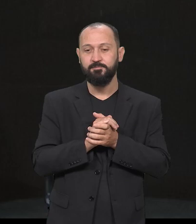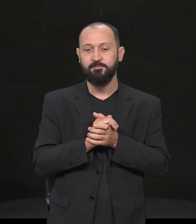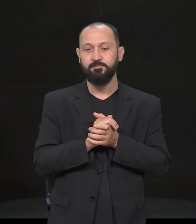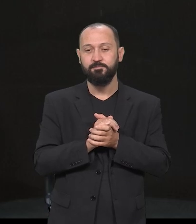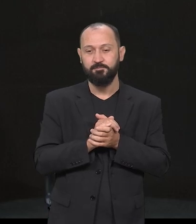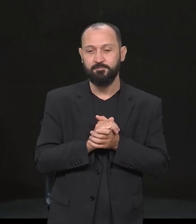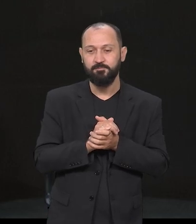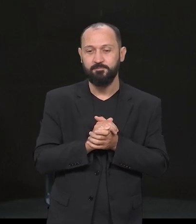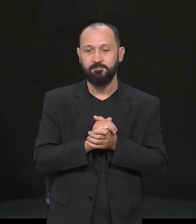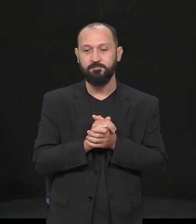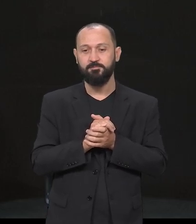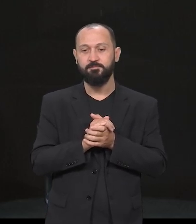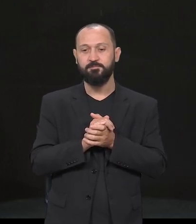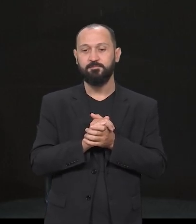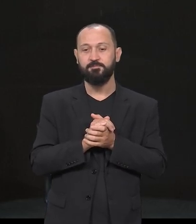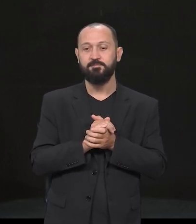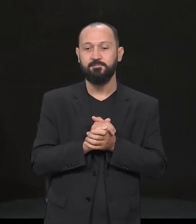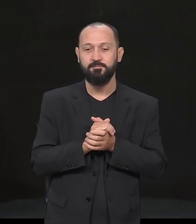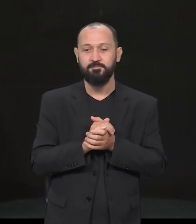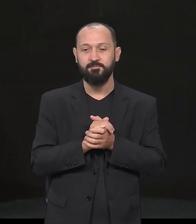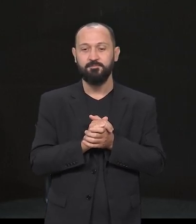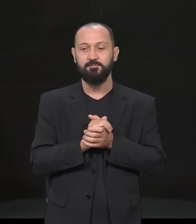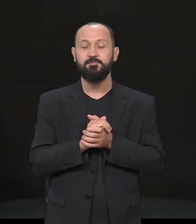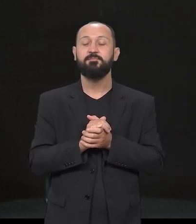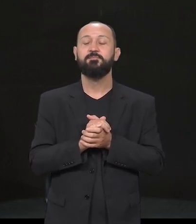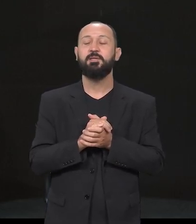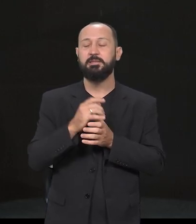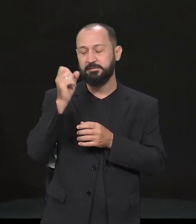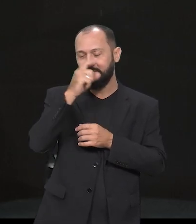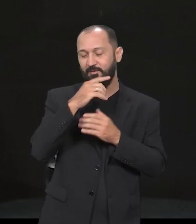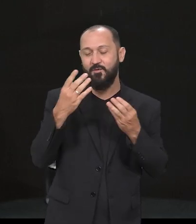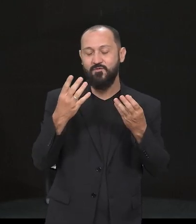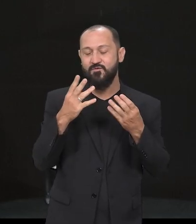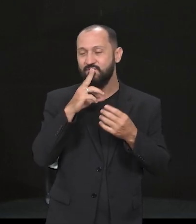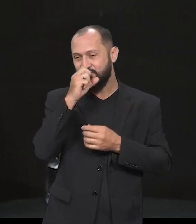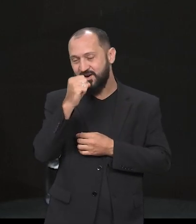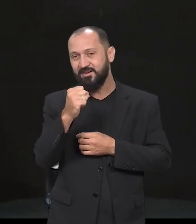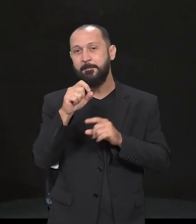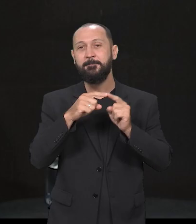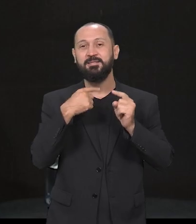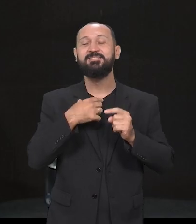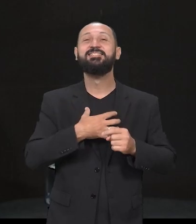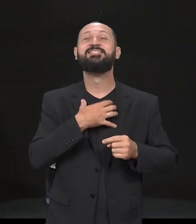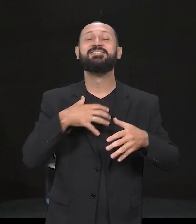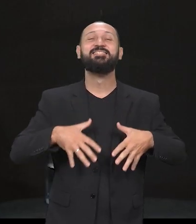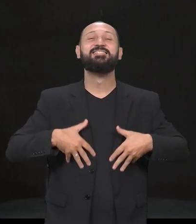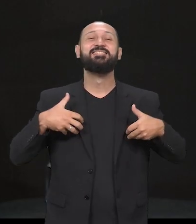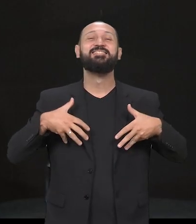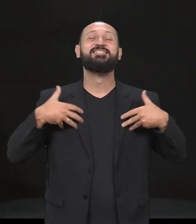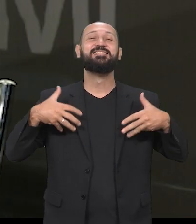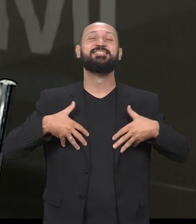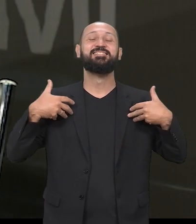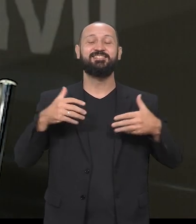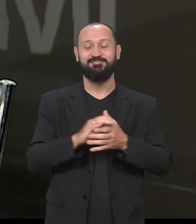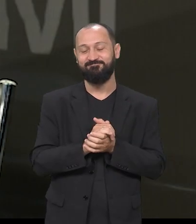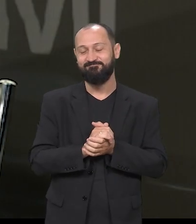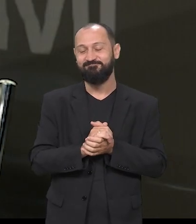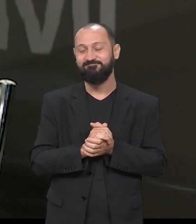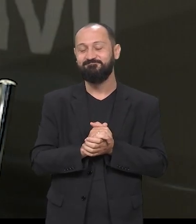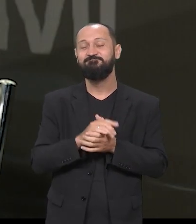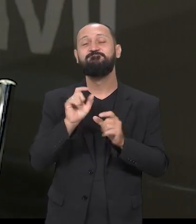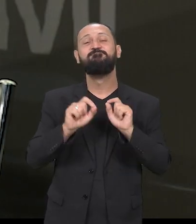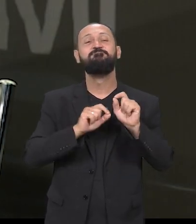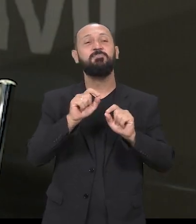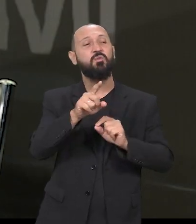e procedimentos. Está sendo um desafio muito grande, mas eu tô empolgada. Rafaela, e o